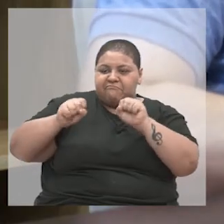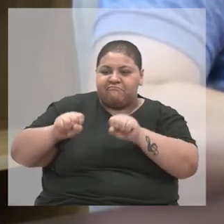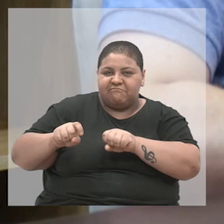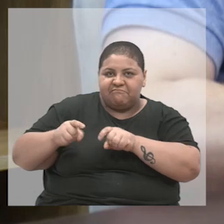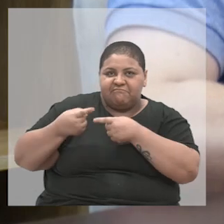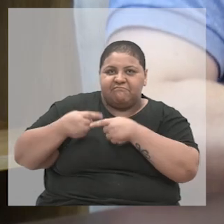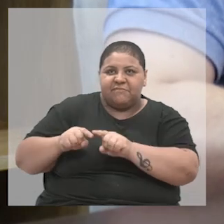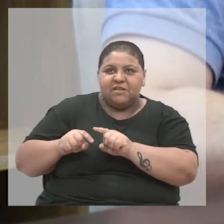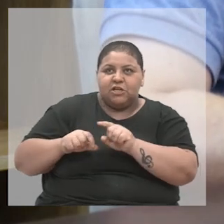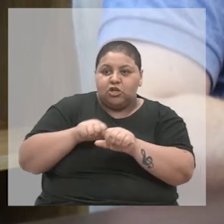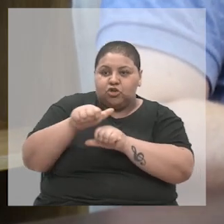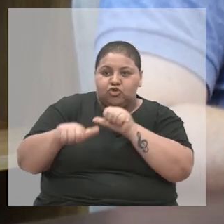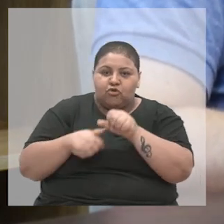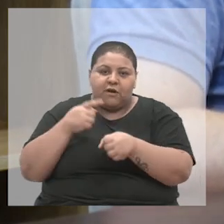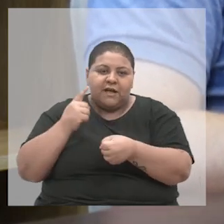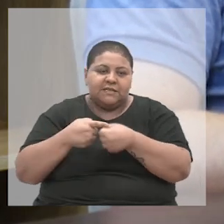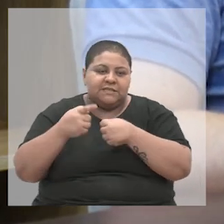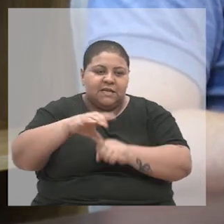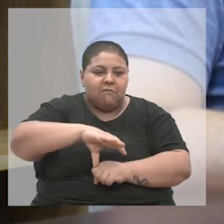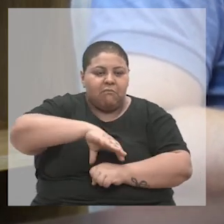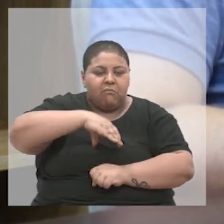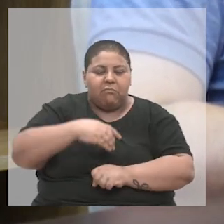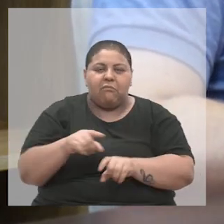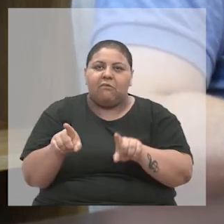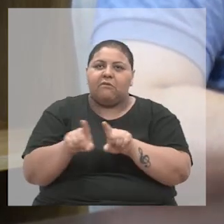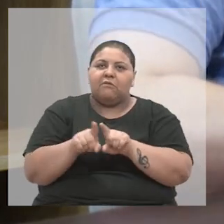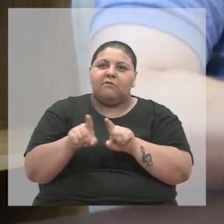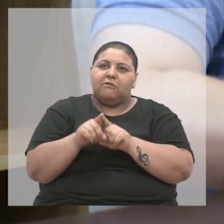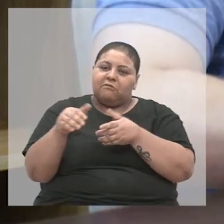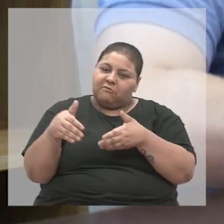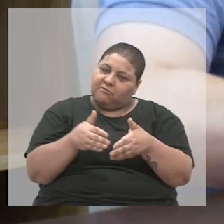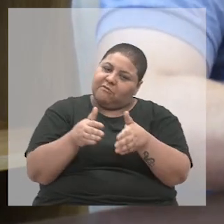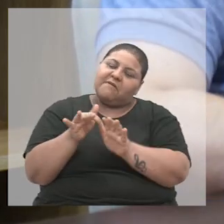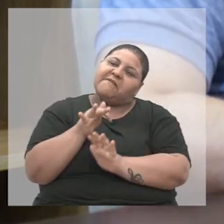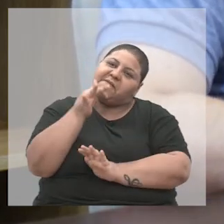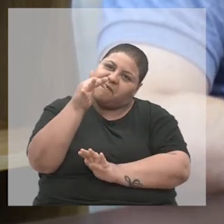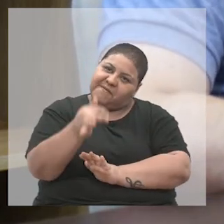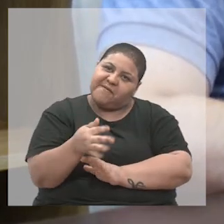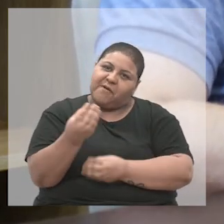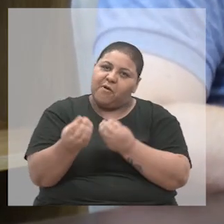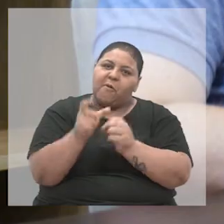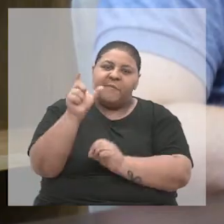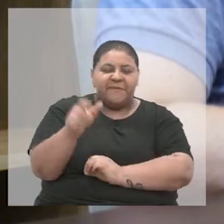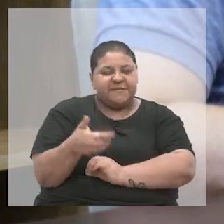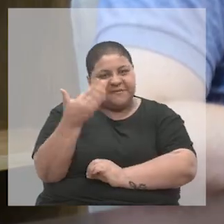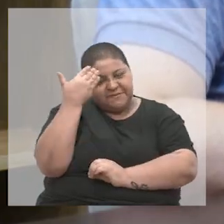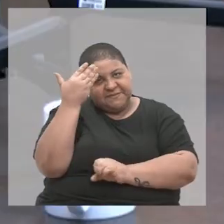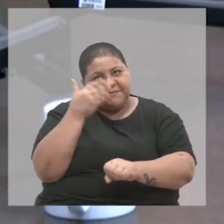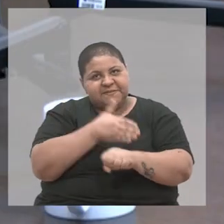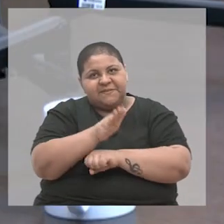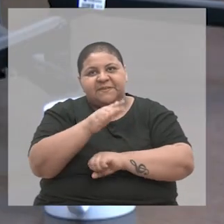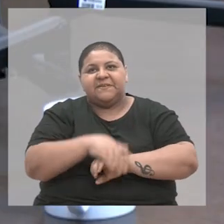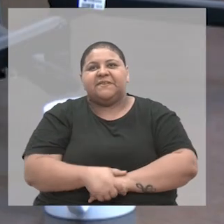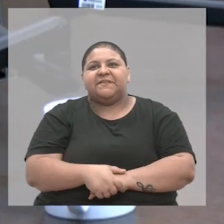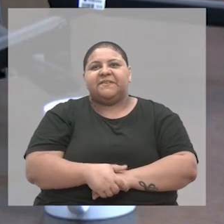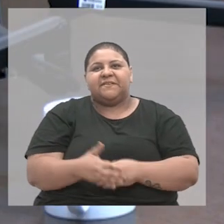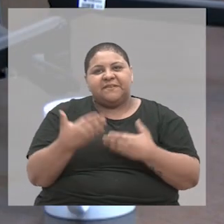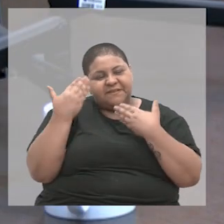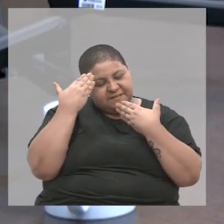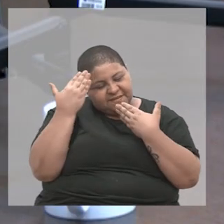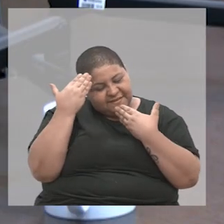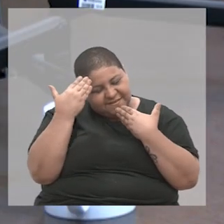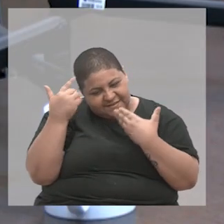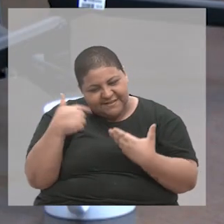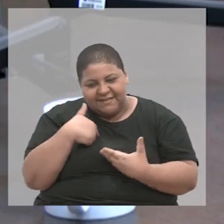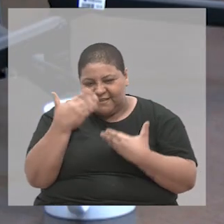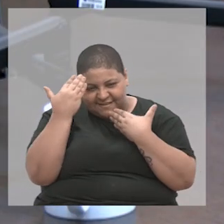esse desafio, né? Trocar de cidade, pela coragem e também estar trilhando aí um futuro também como pessoa. Obrigado pela sua participação.